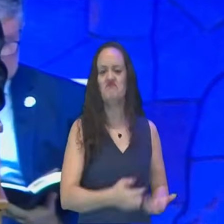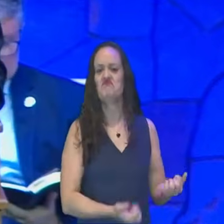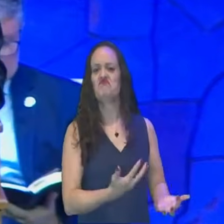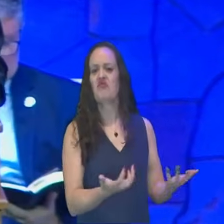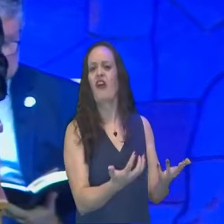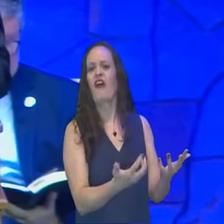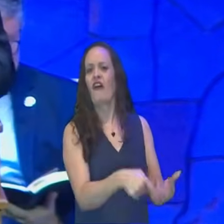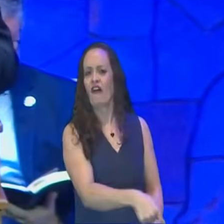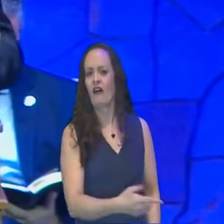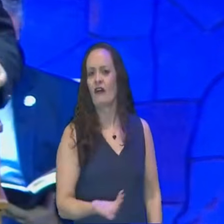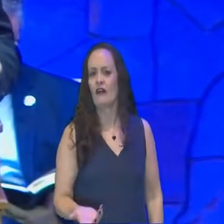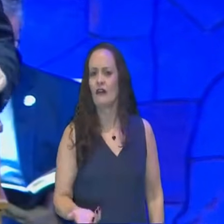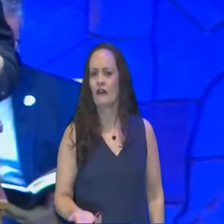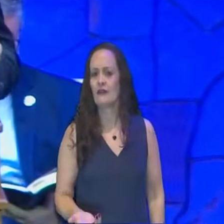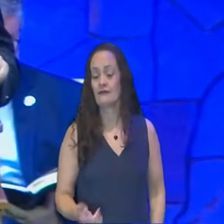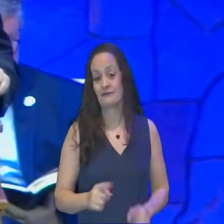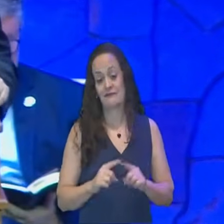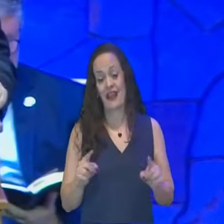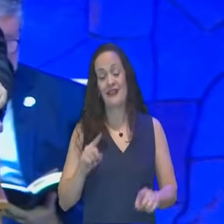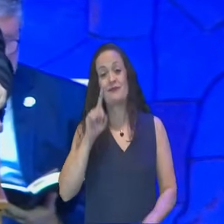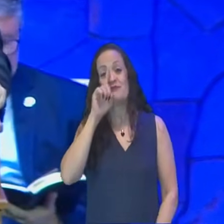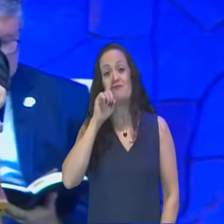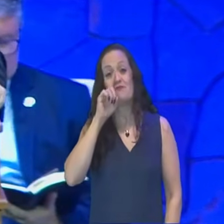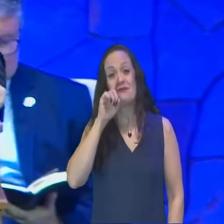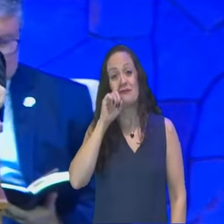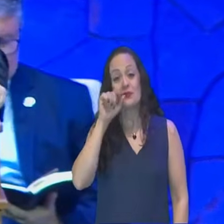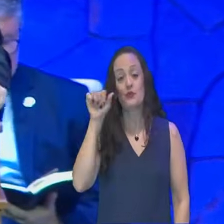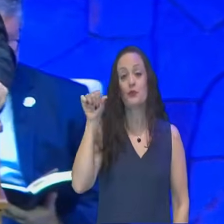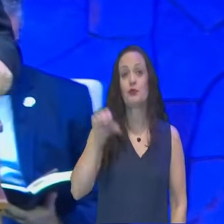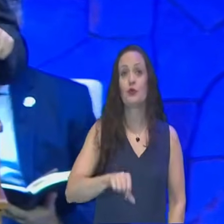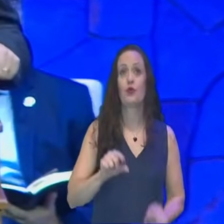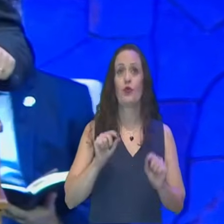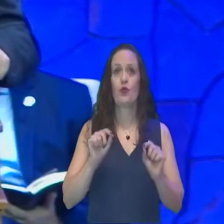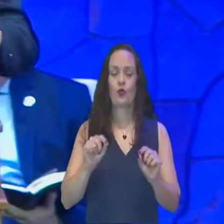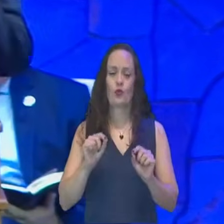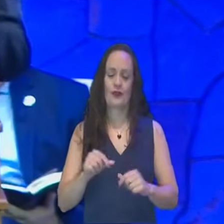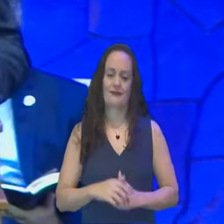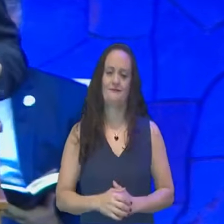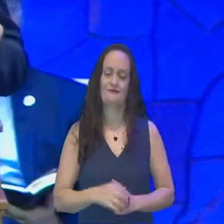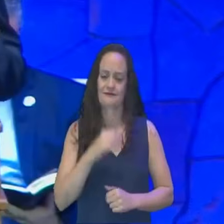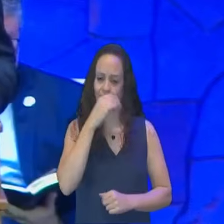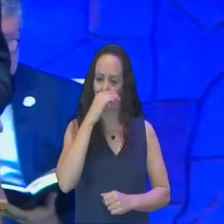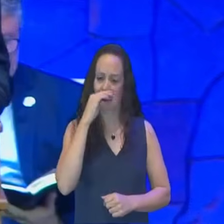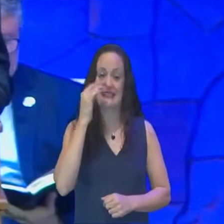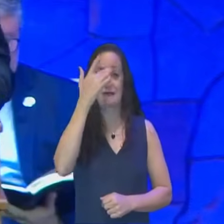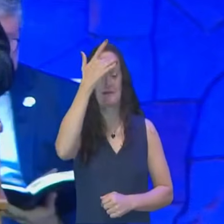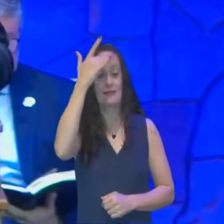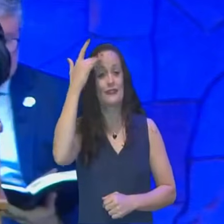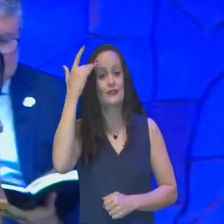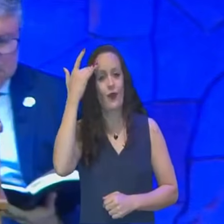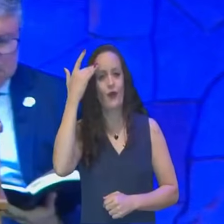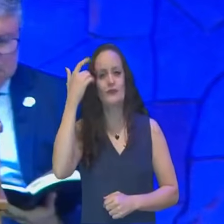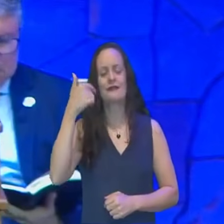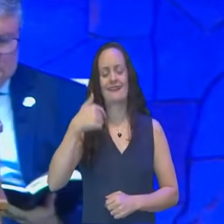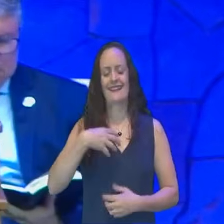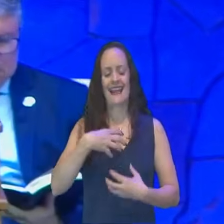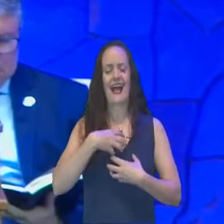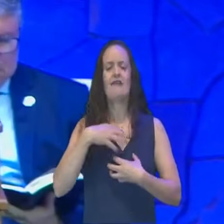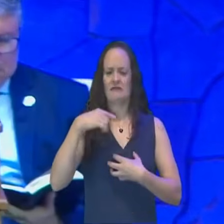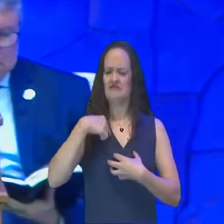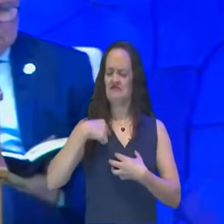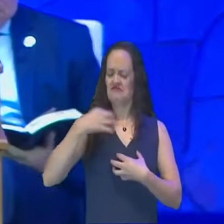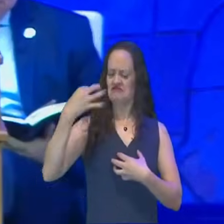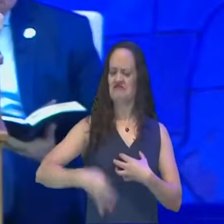É um pesar. Mas o perigo mais sutil repousa sobre aqueles que acreditam estar na luz, vivendo